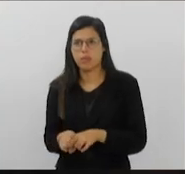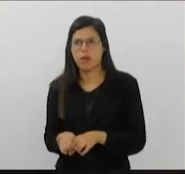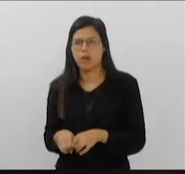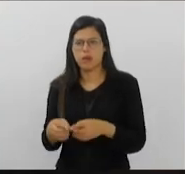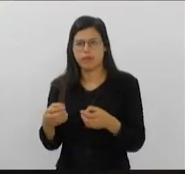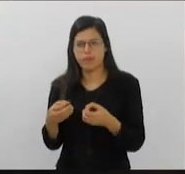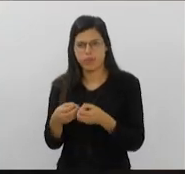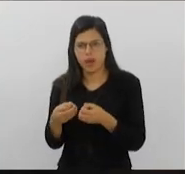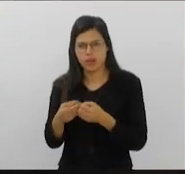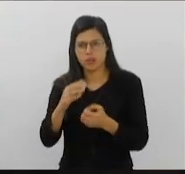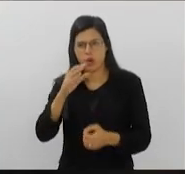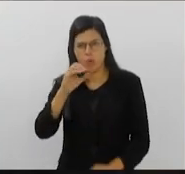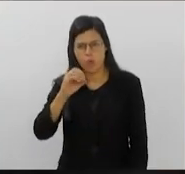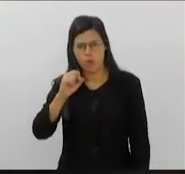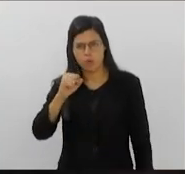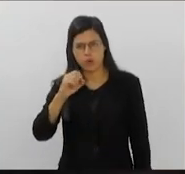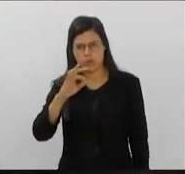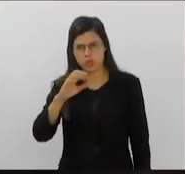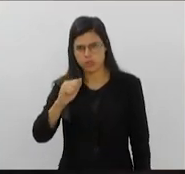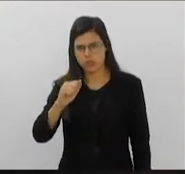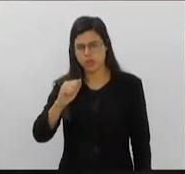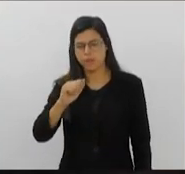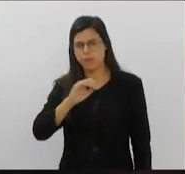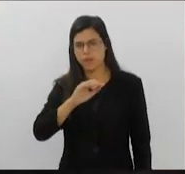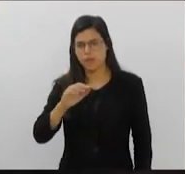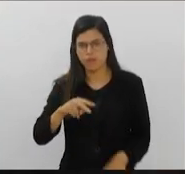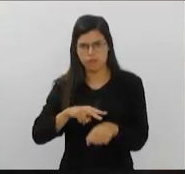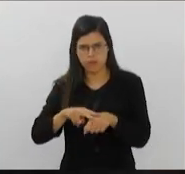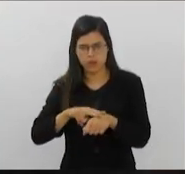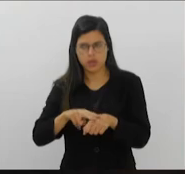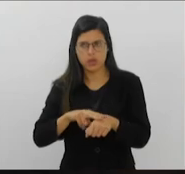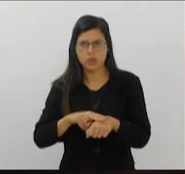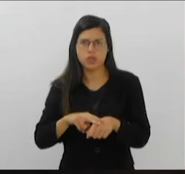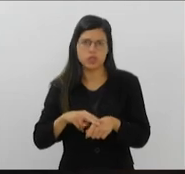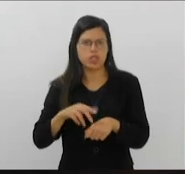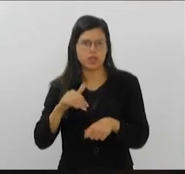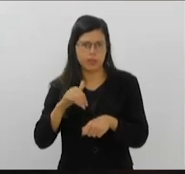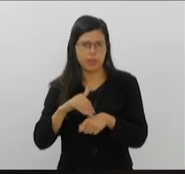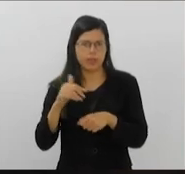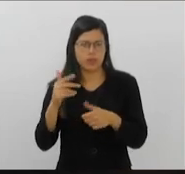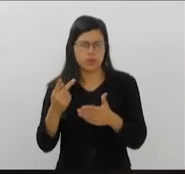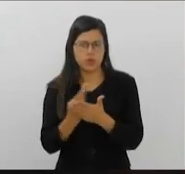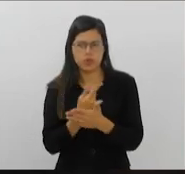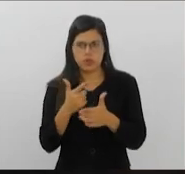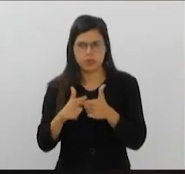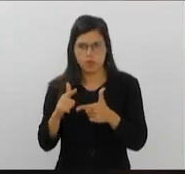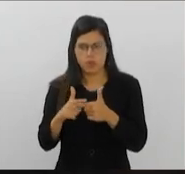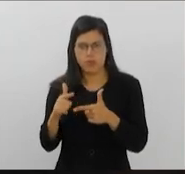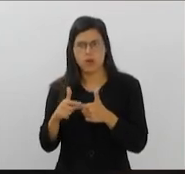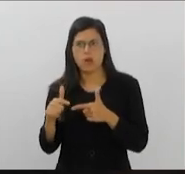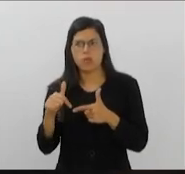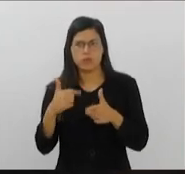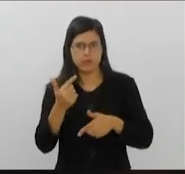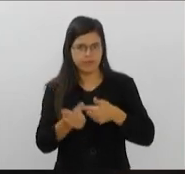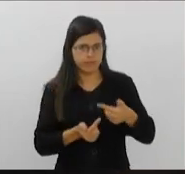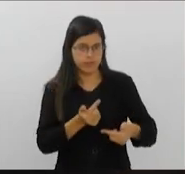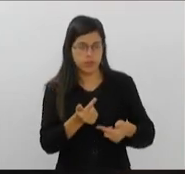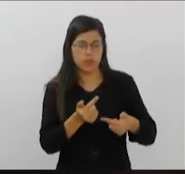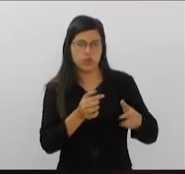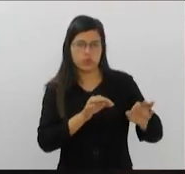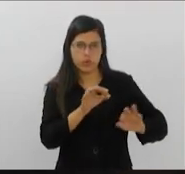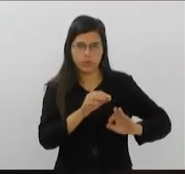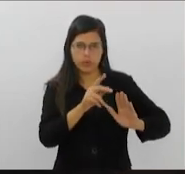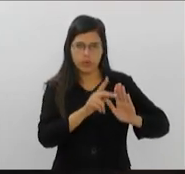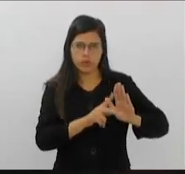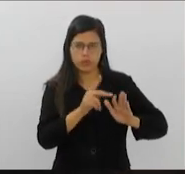têm maior incidência de desastres, e nesses 10 municípios a gente vai trabalhar para que eles possam ter os seus planos municipais